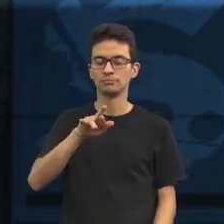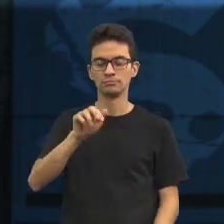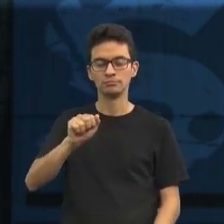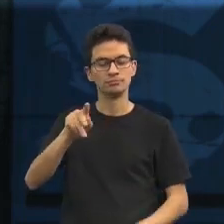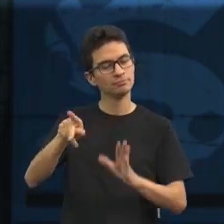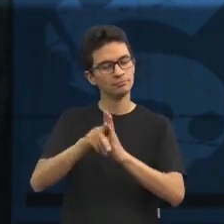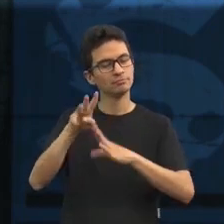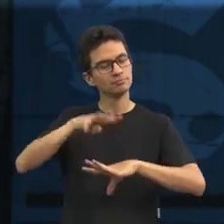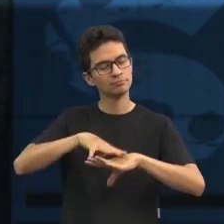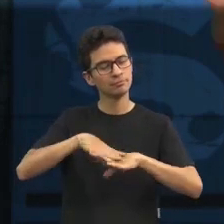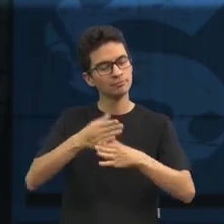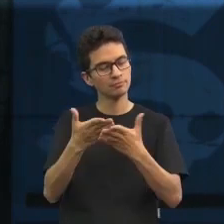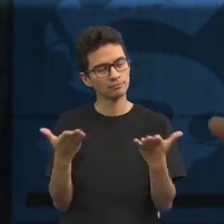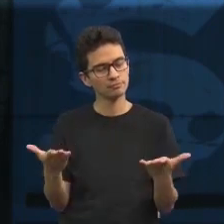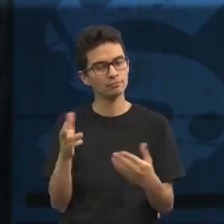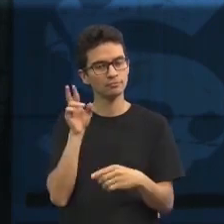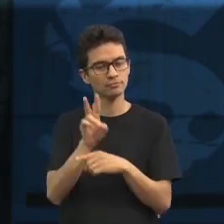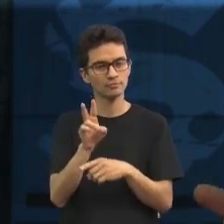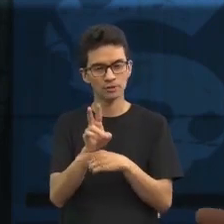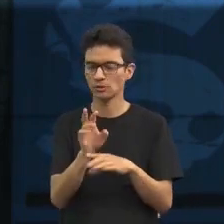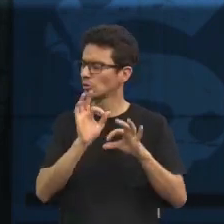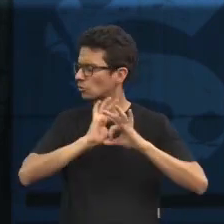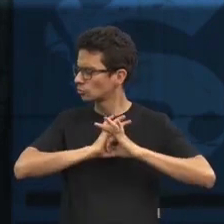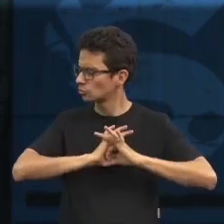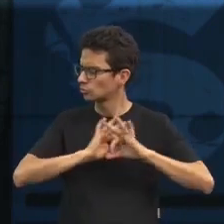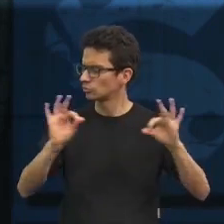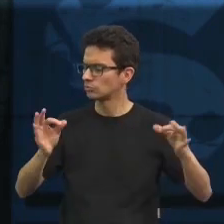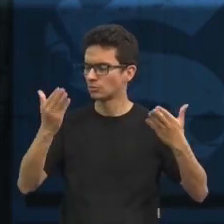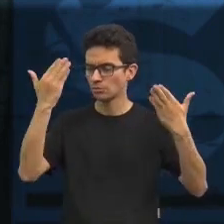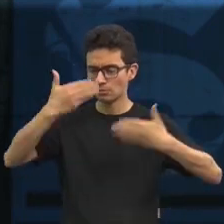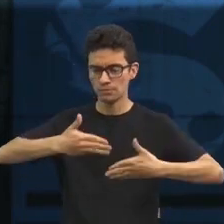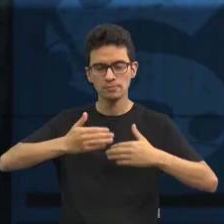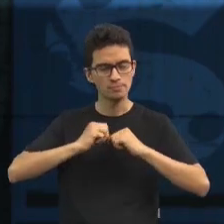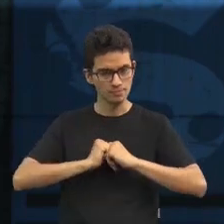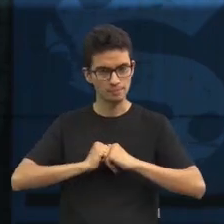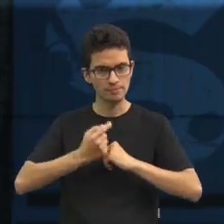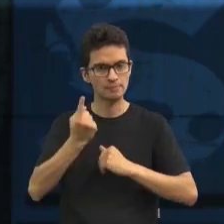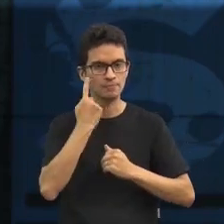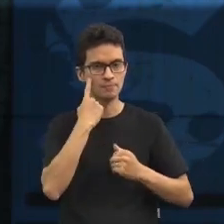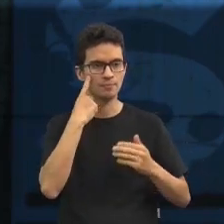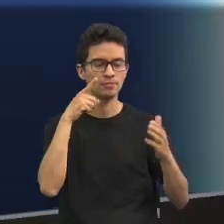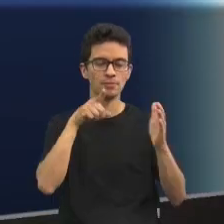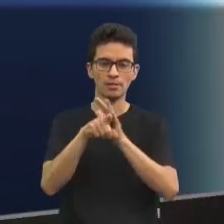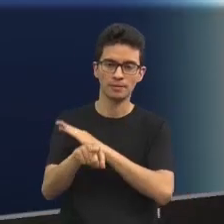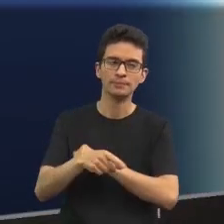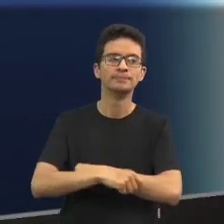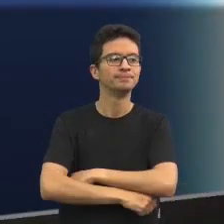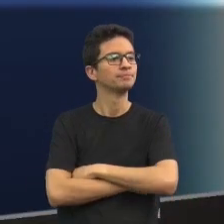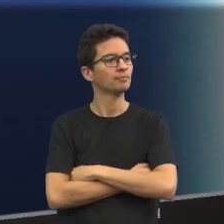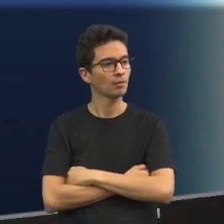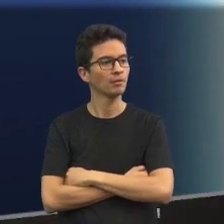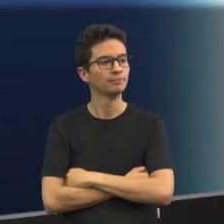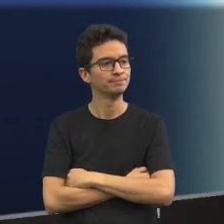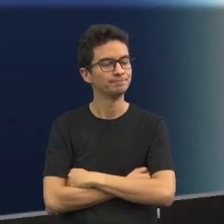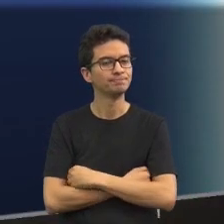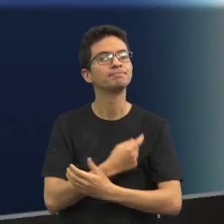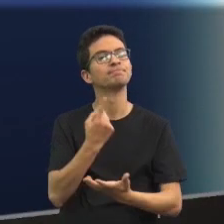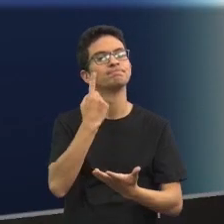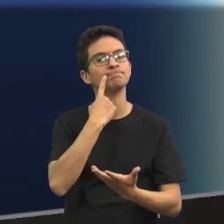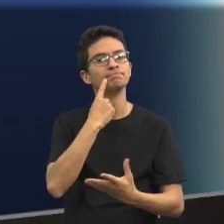vamos então espero que você tenha feito uma excelente prova vamos então as questões a